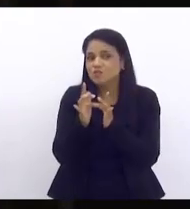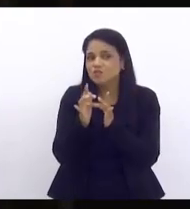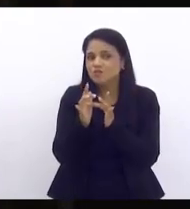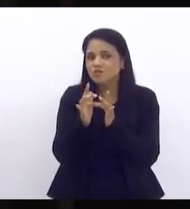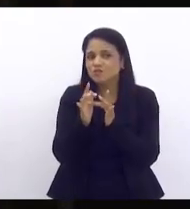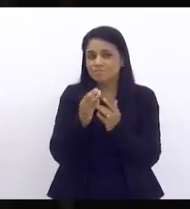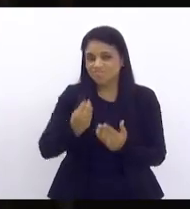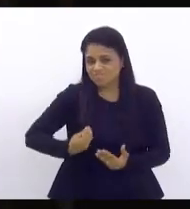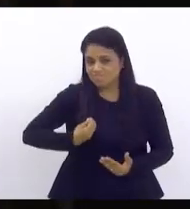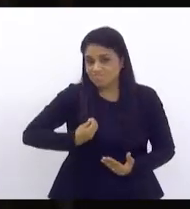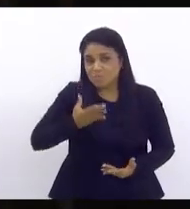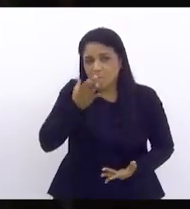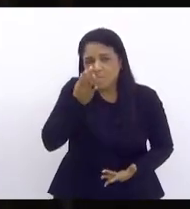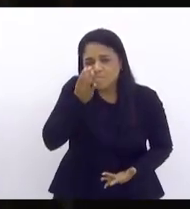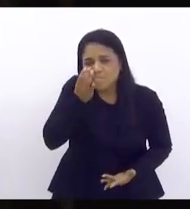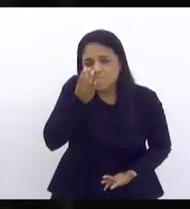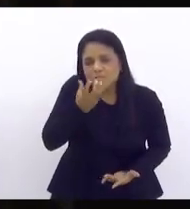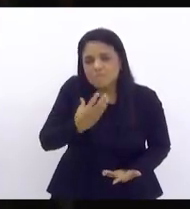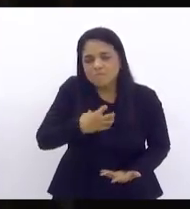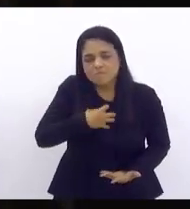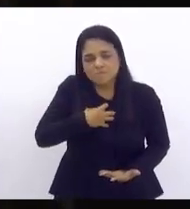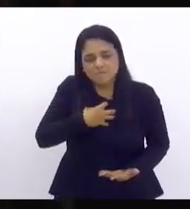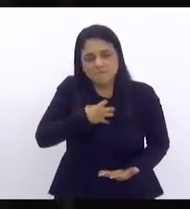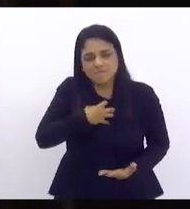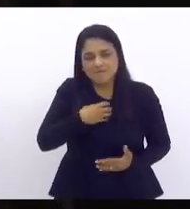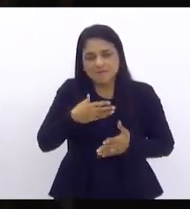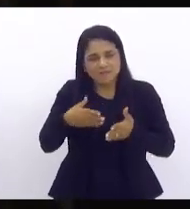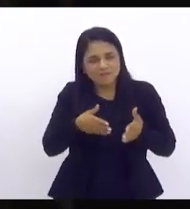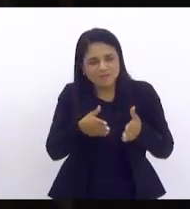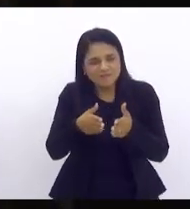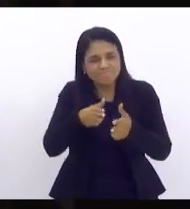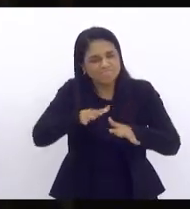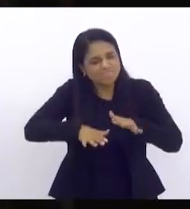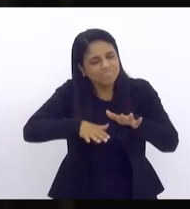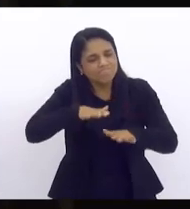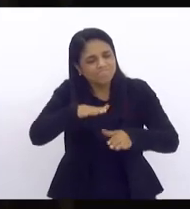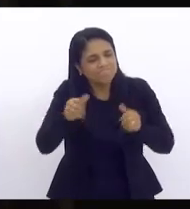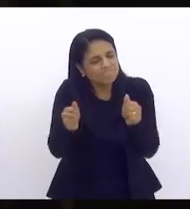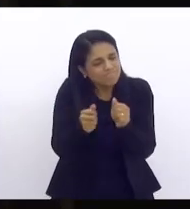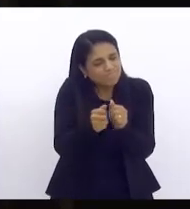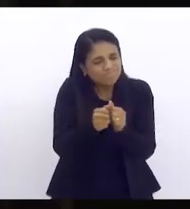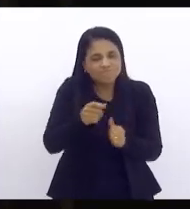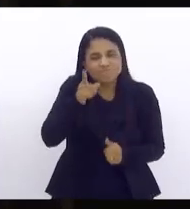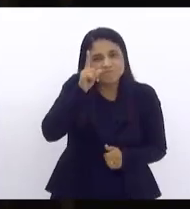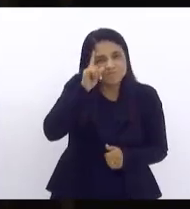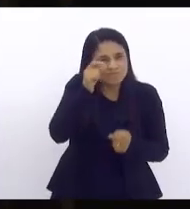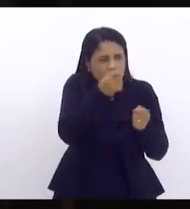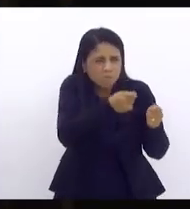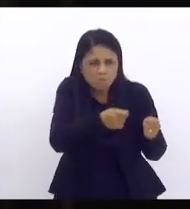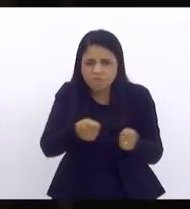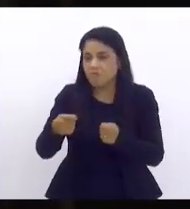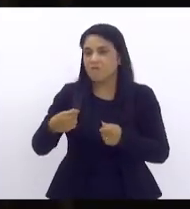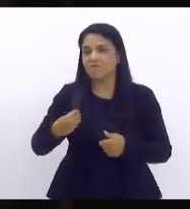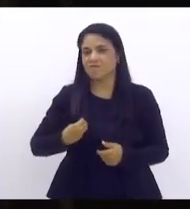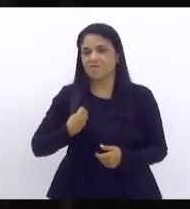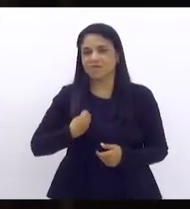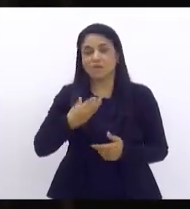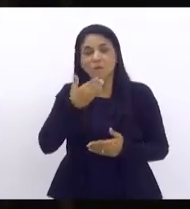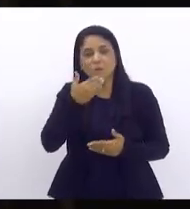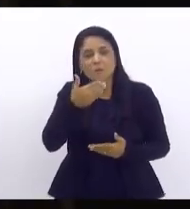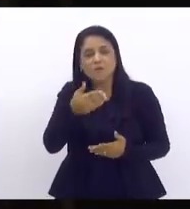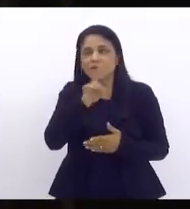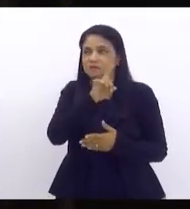forma presente que você possa caminhar com Jesus todos os dias da sua vida. É isso que eu peço a